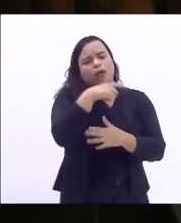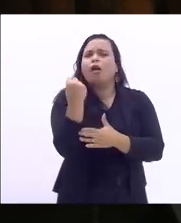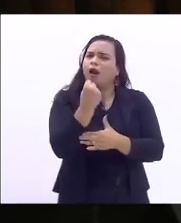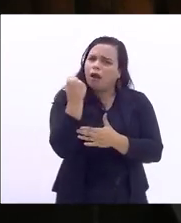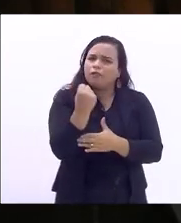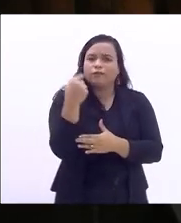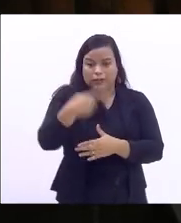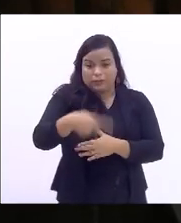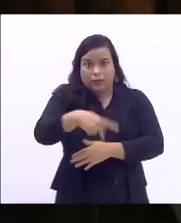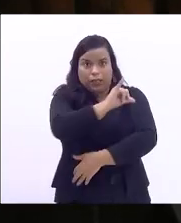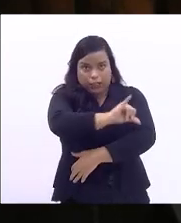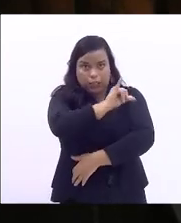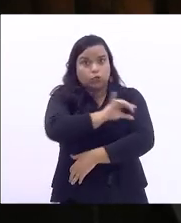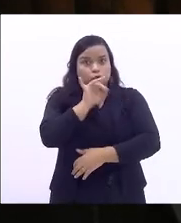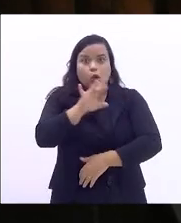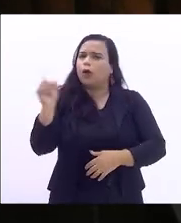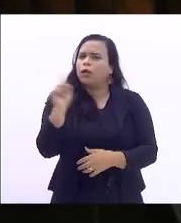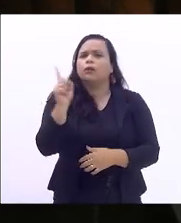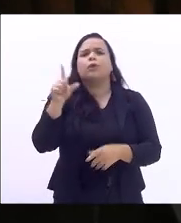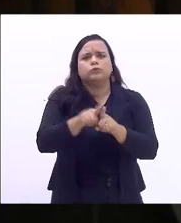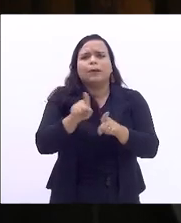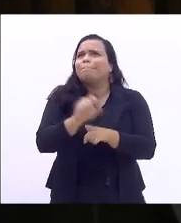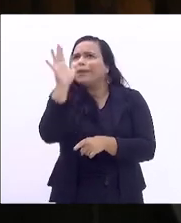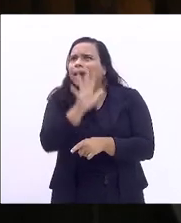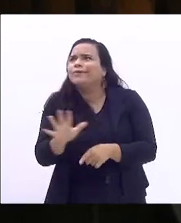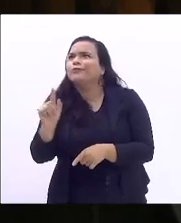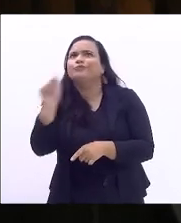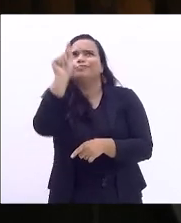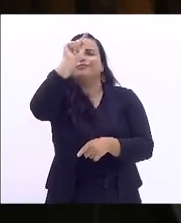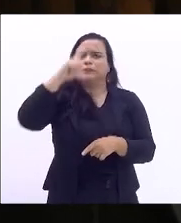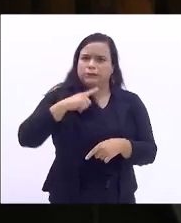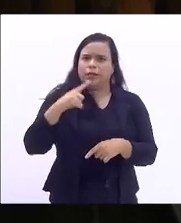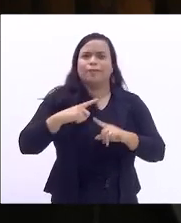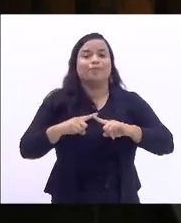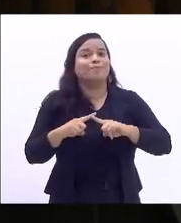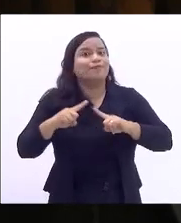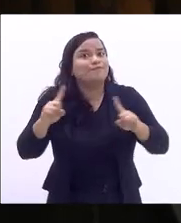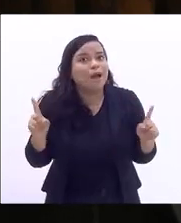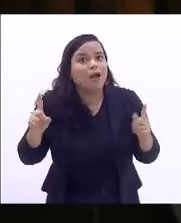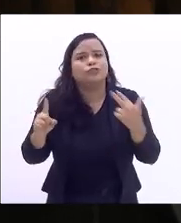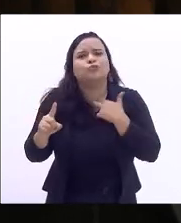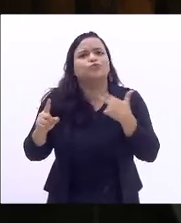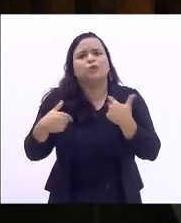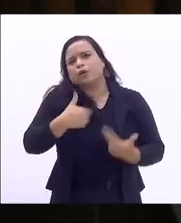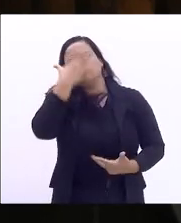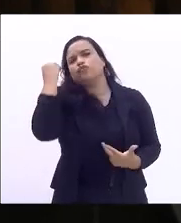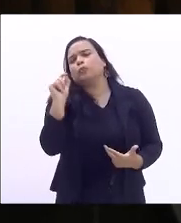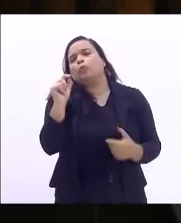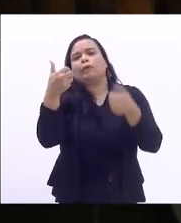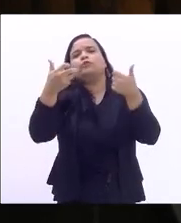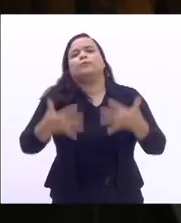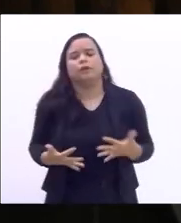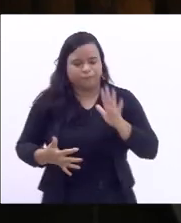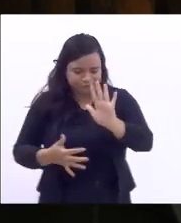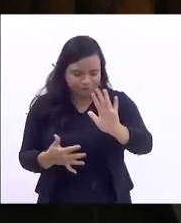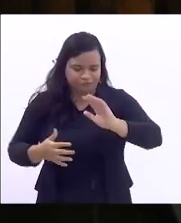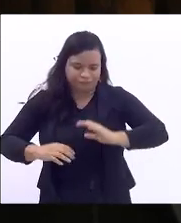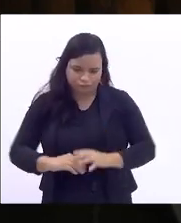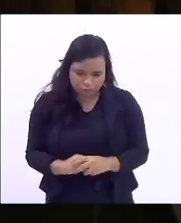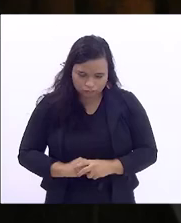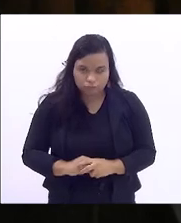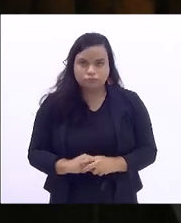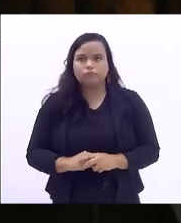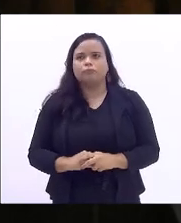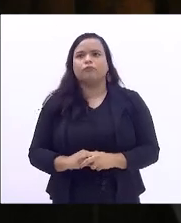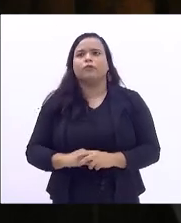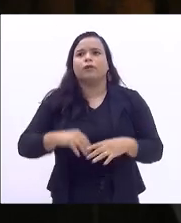acontece não só no Rio de Janeiro mas em todo o Brasil agora não posso deixar de mencionar por óbvio que num